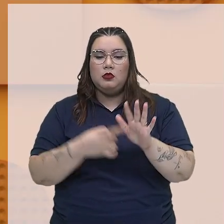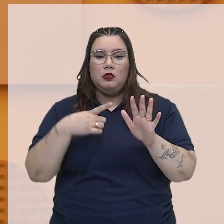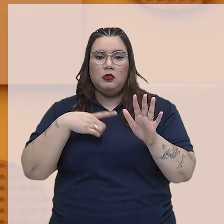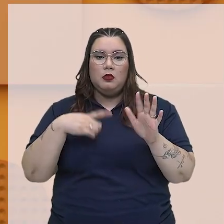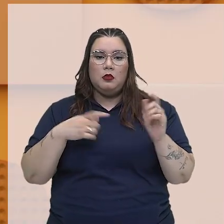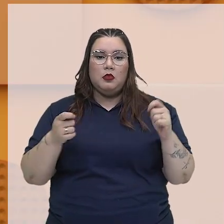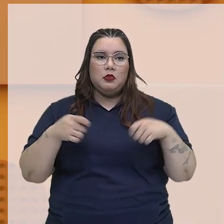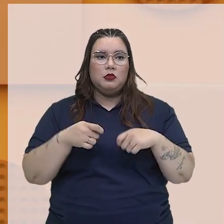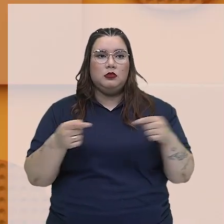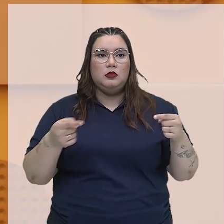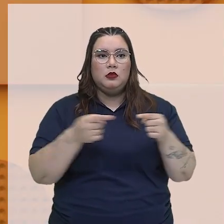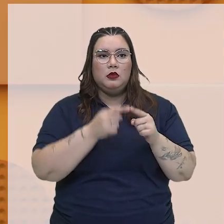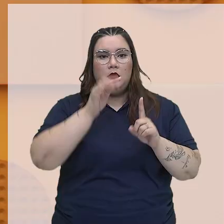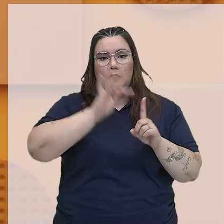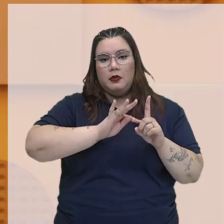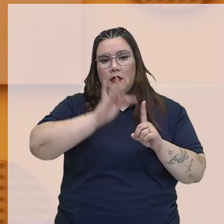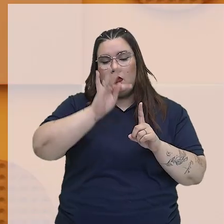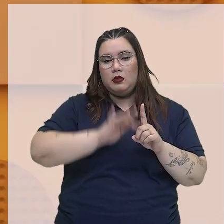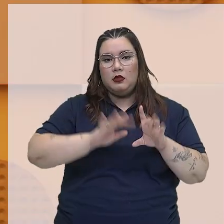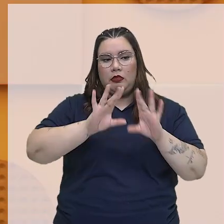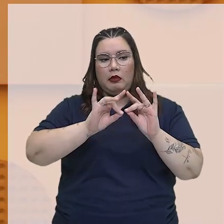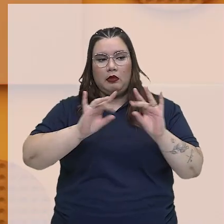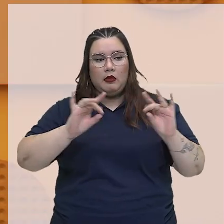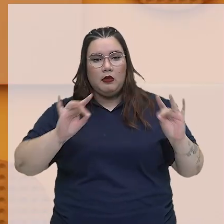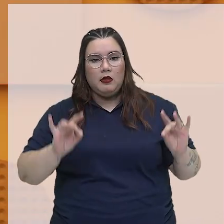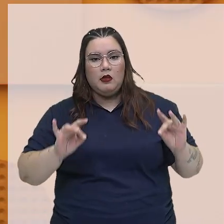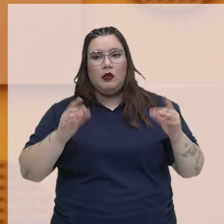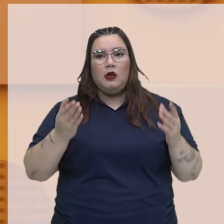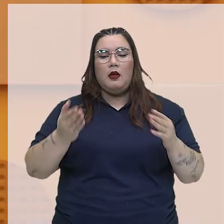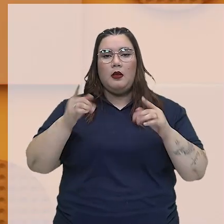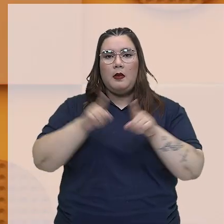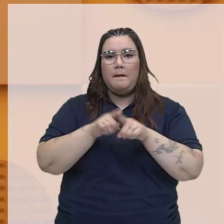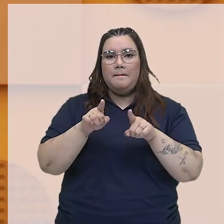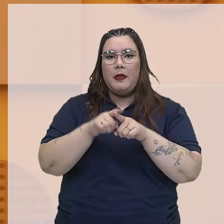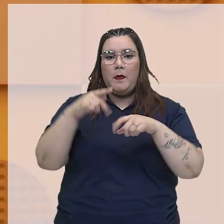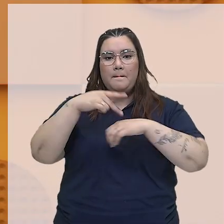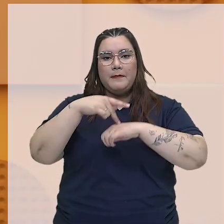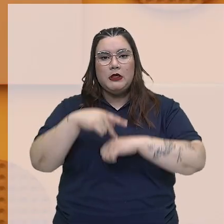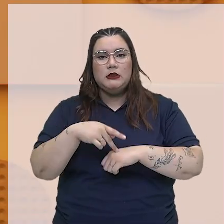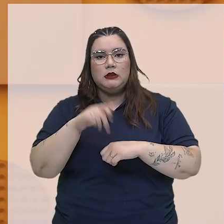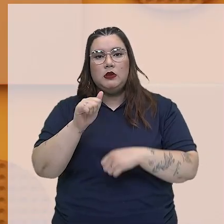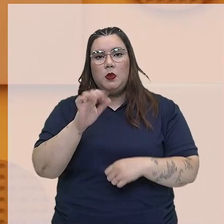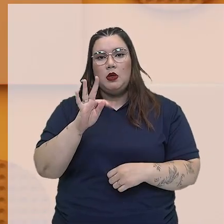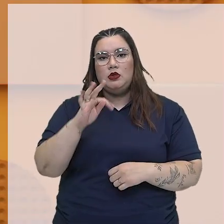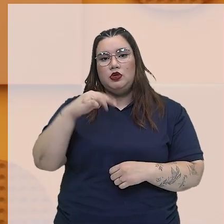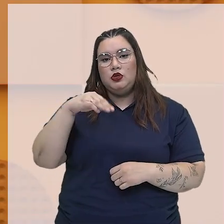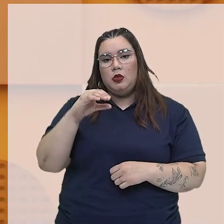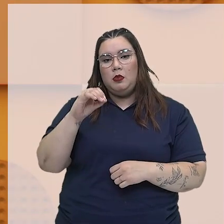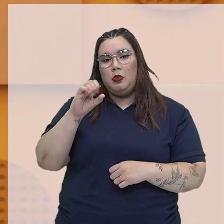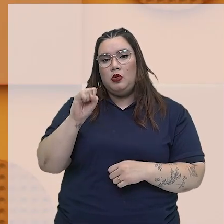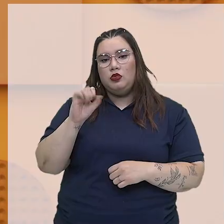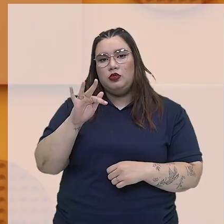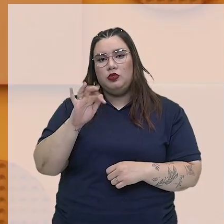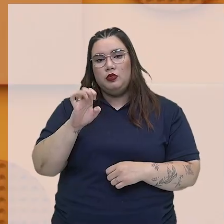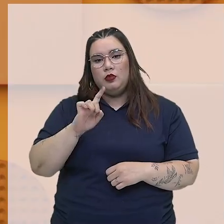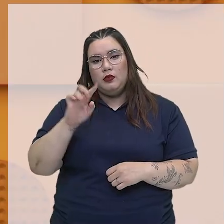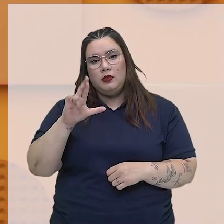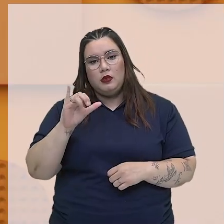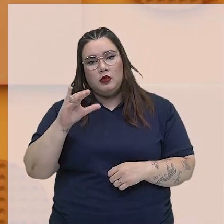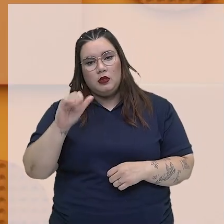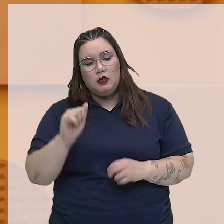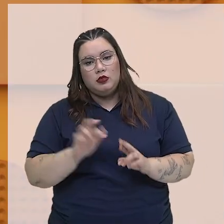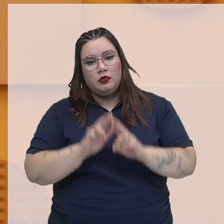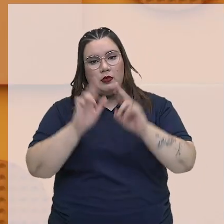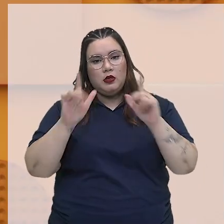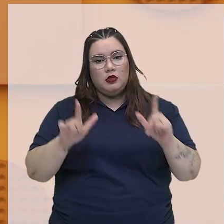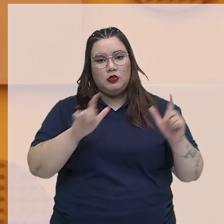Trazendo aí condições de temperatura, de umidade, de pressão atmosférica, diferentes de